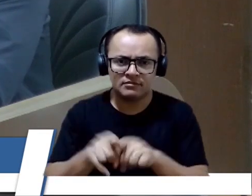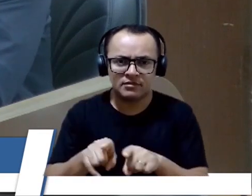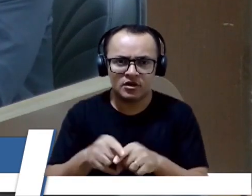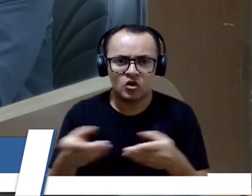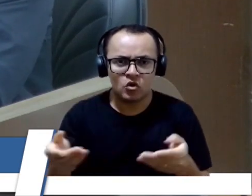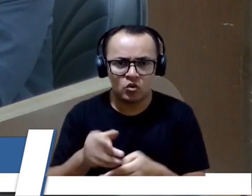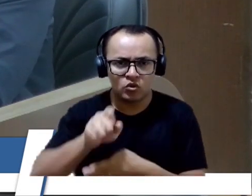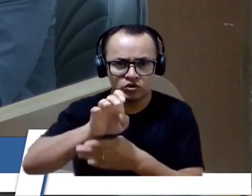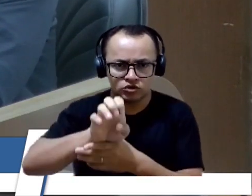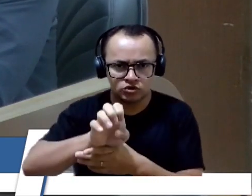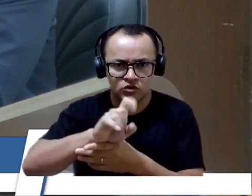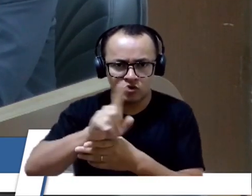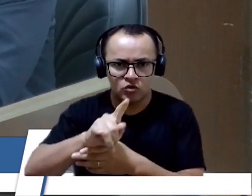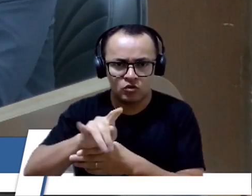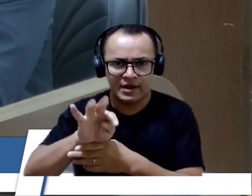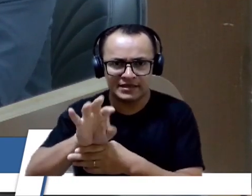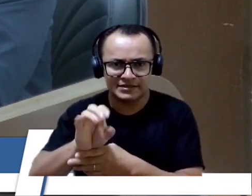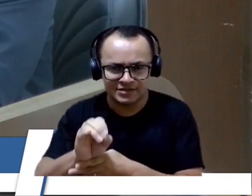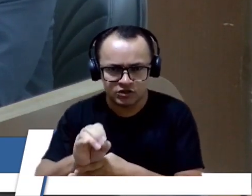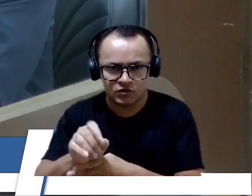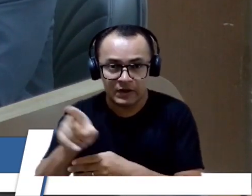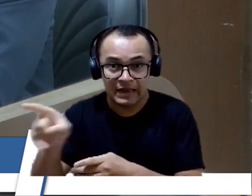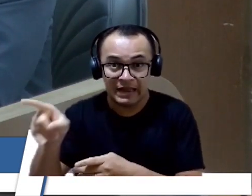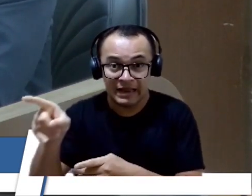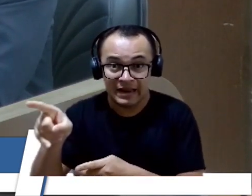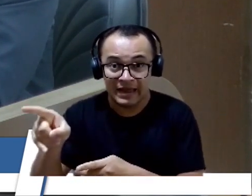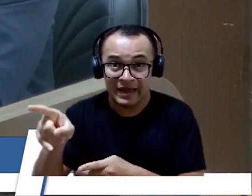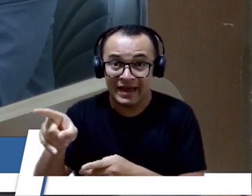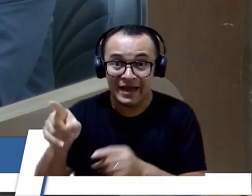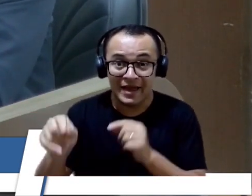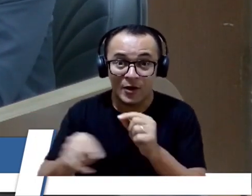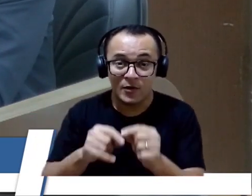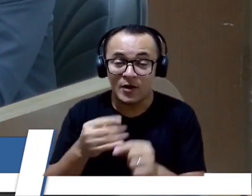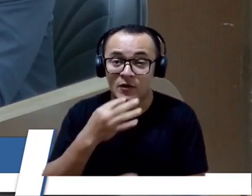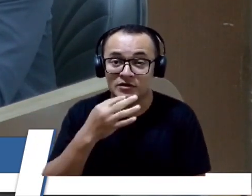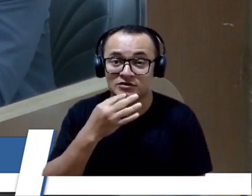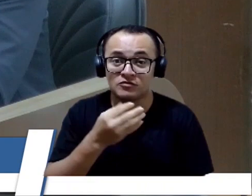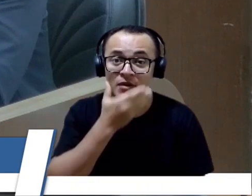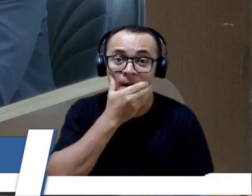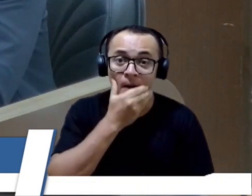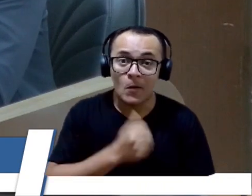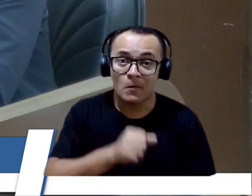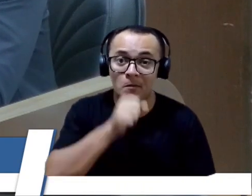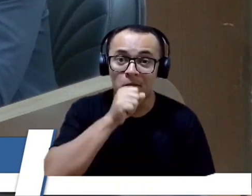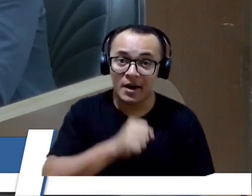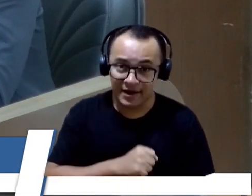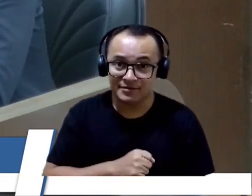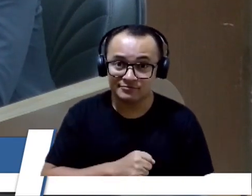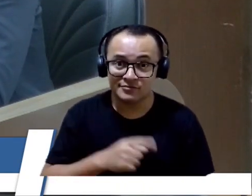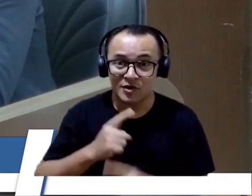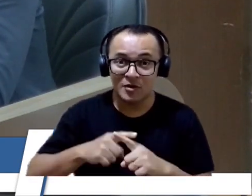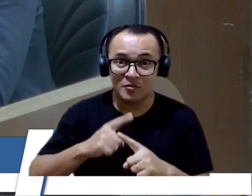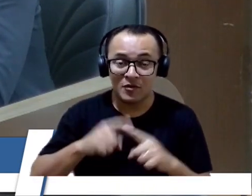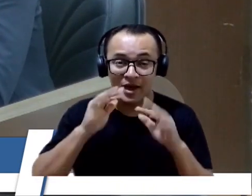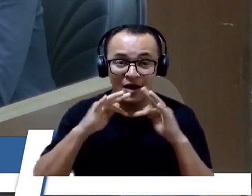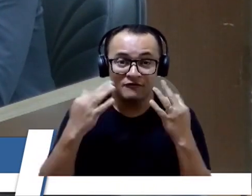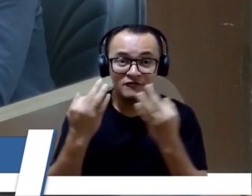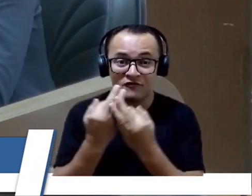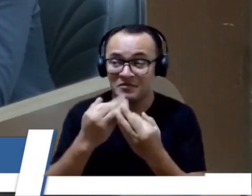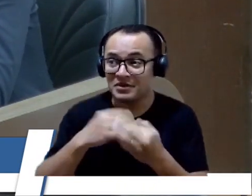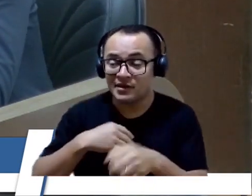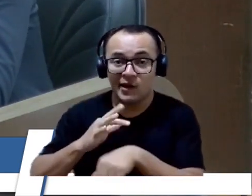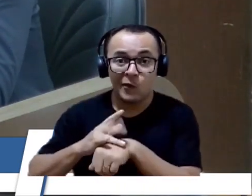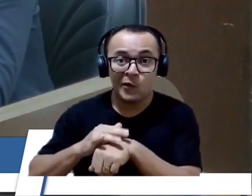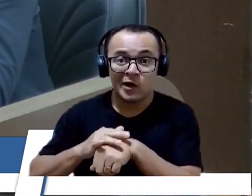Vila São Sebastião como paizão dos moradores. Porque quando as famílias têm alguém doente em sua casa, a